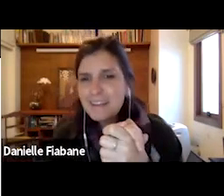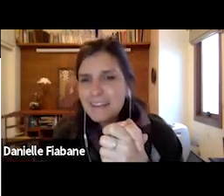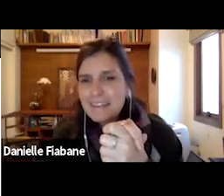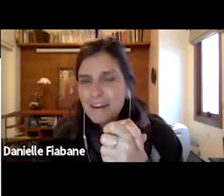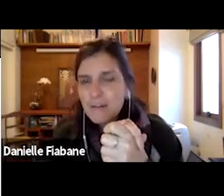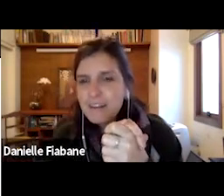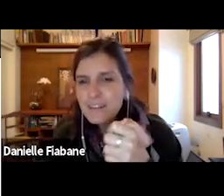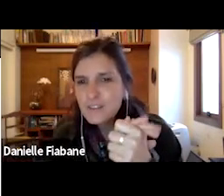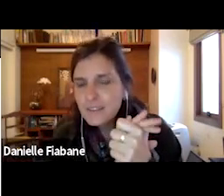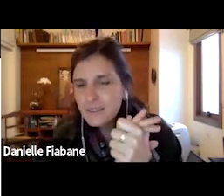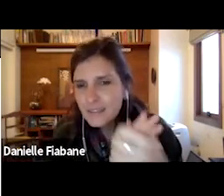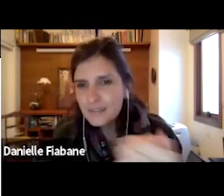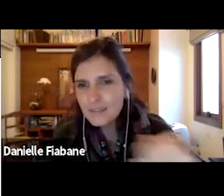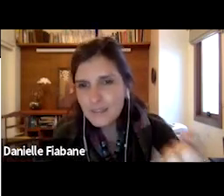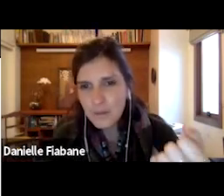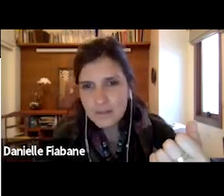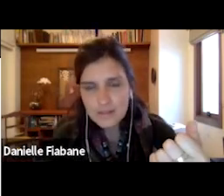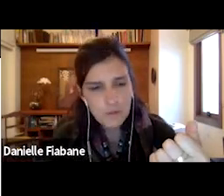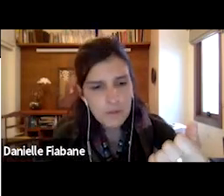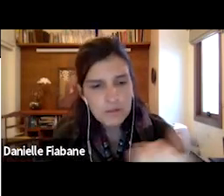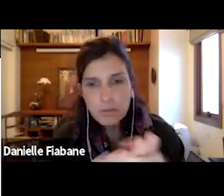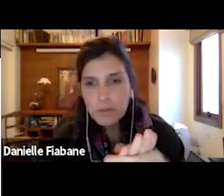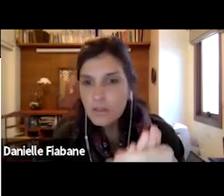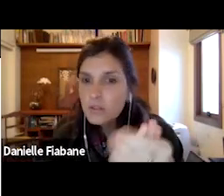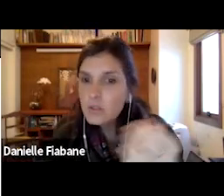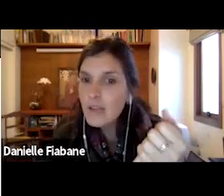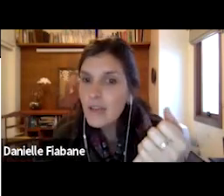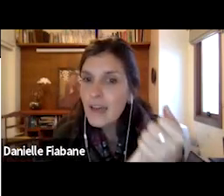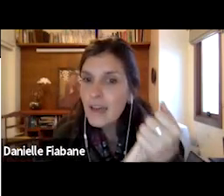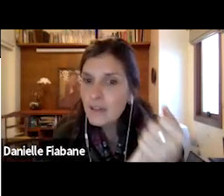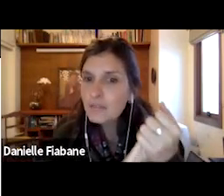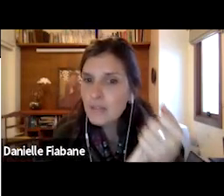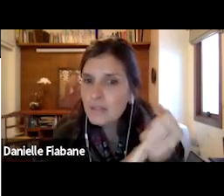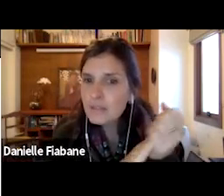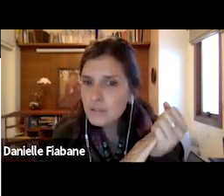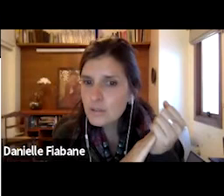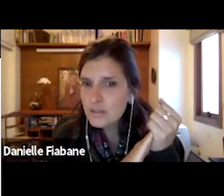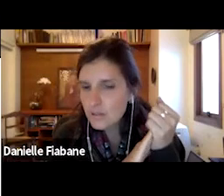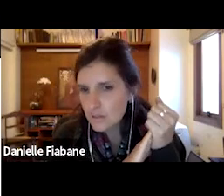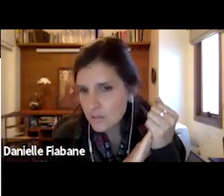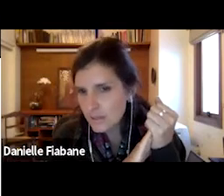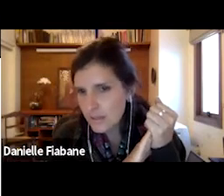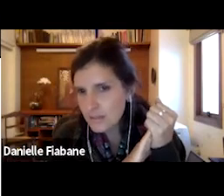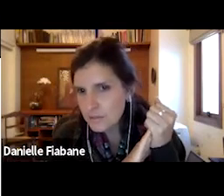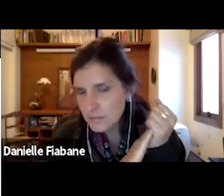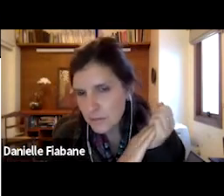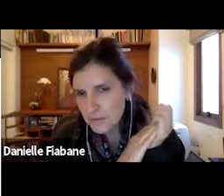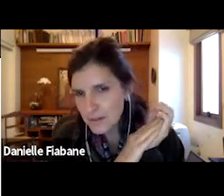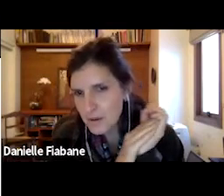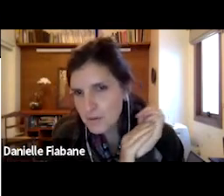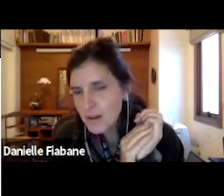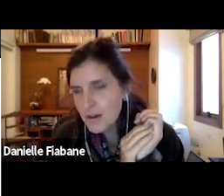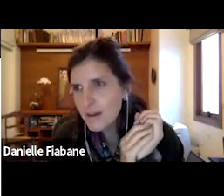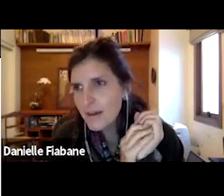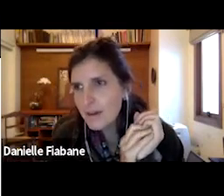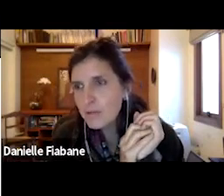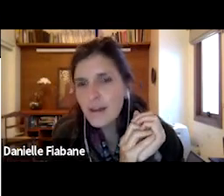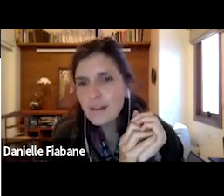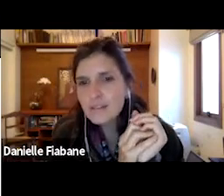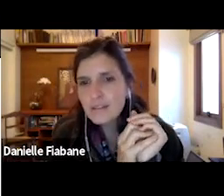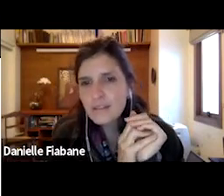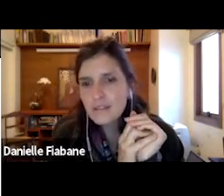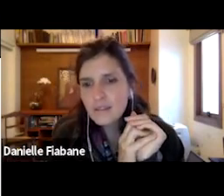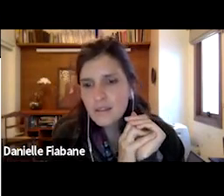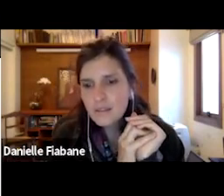Por fim, a quarta diretriz, não menos importante, é fortalecer as organizações da sociedade civil. Afinal, é com